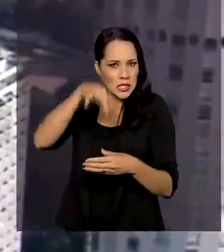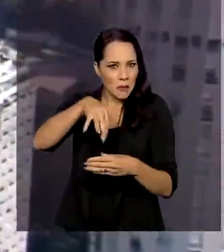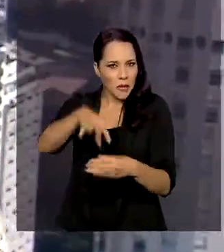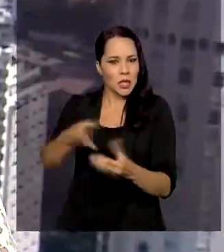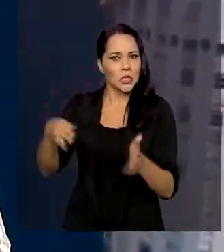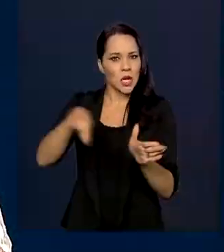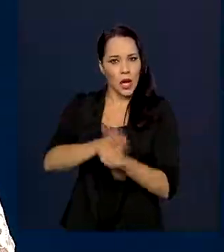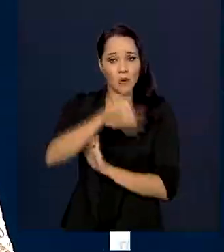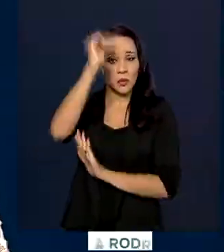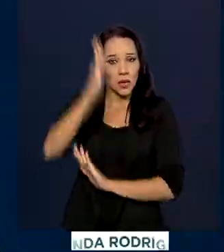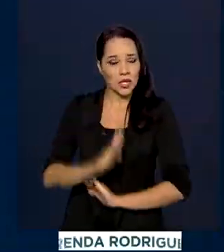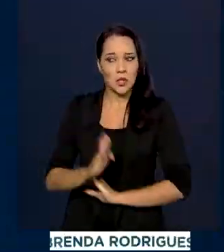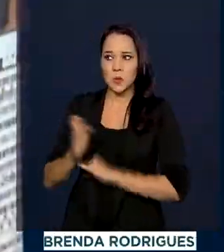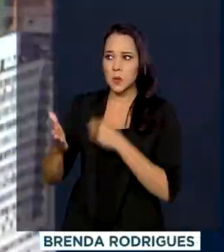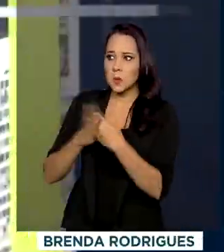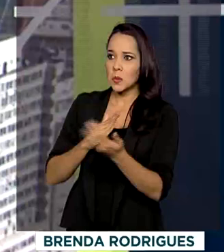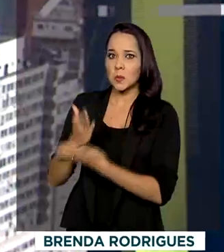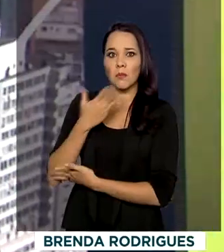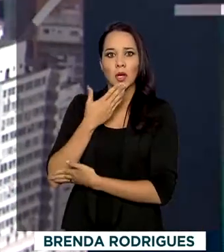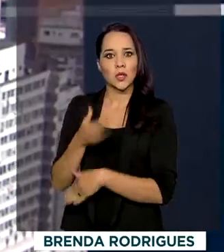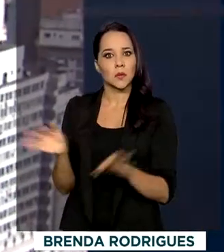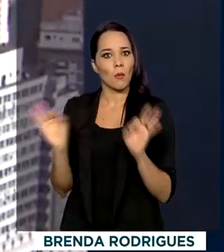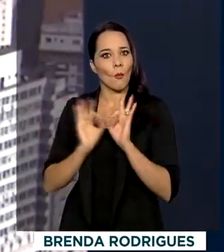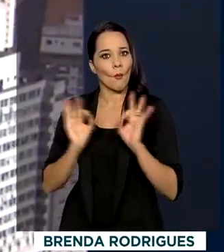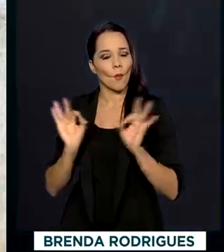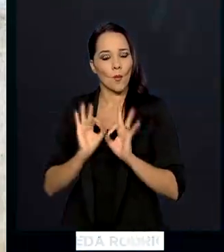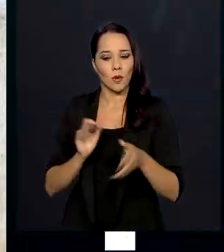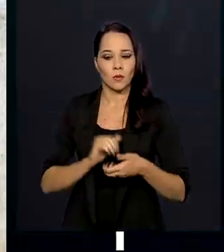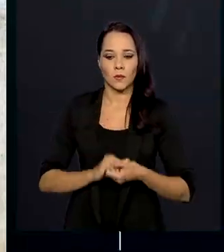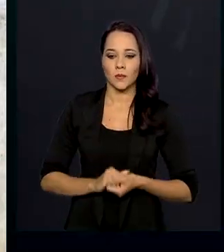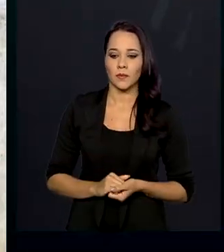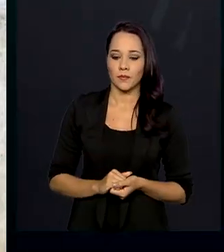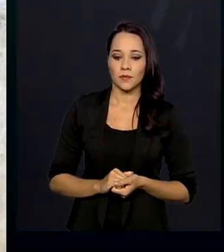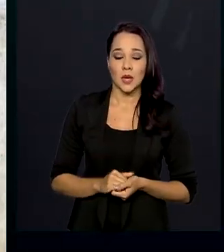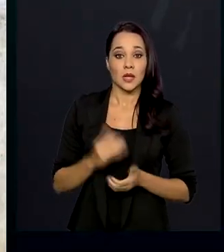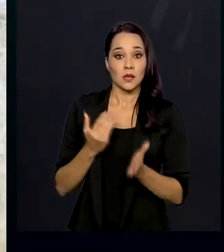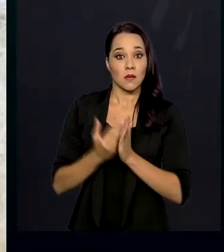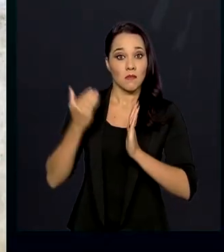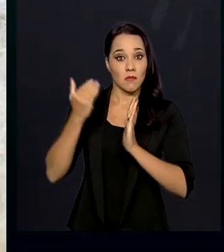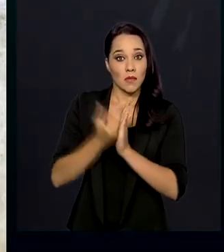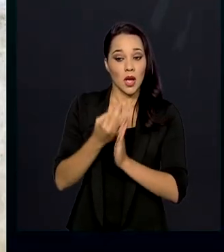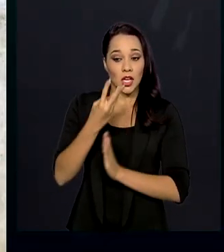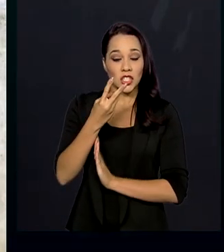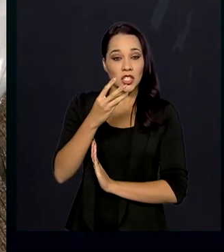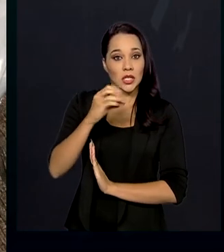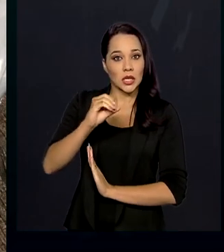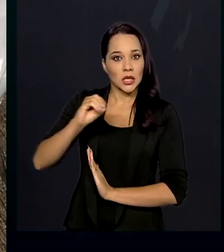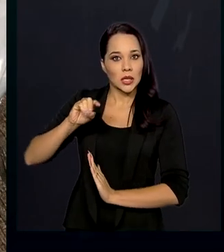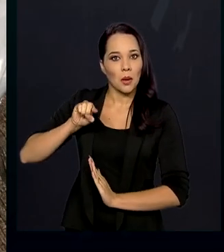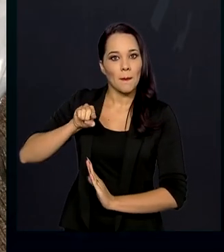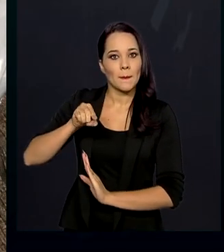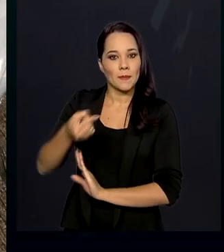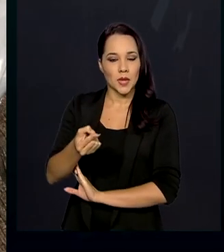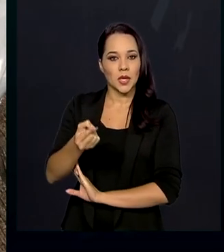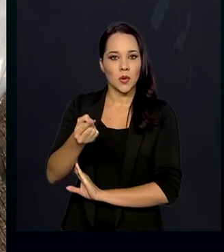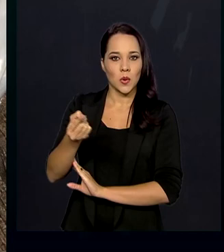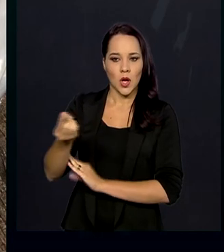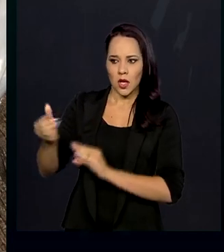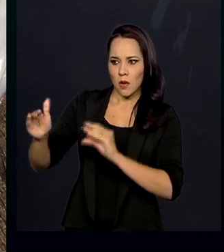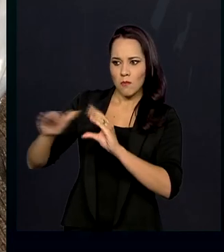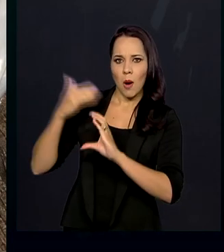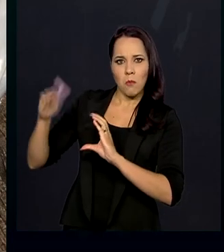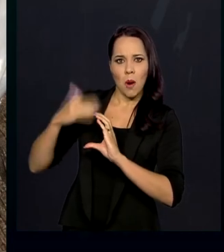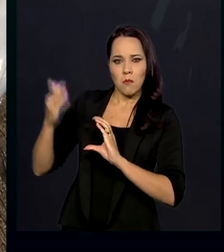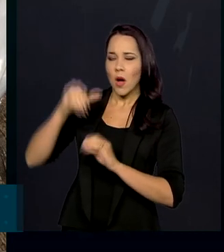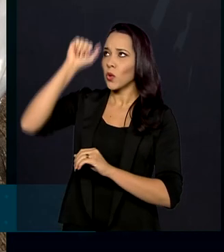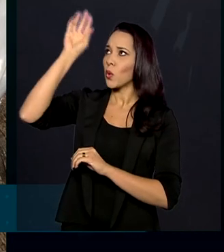ao Brasil sem qualquer solicitação. Foram mais de 30 mil amostras que chegaram pelos correios